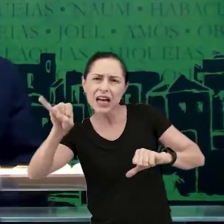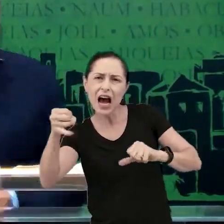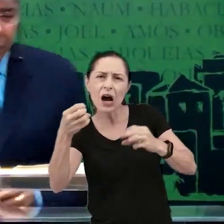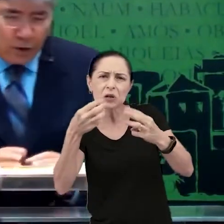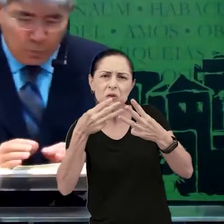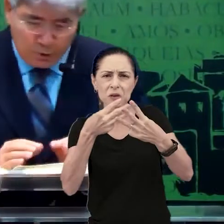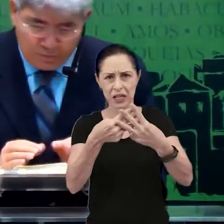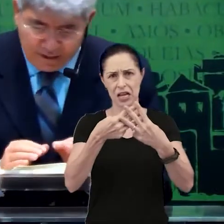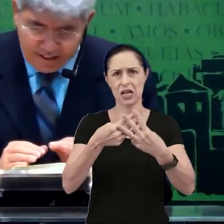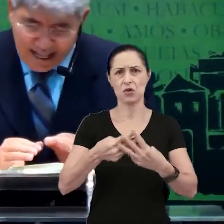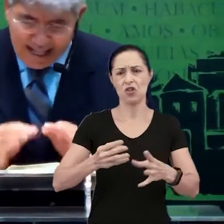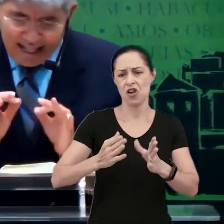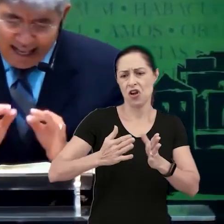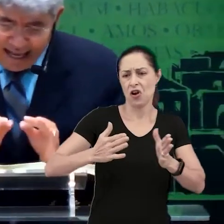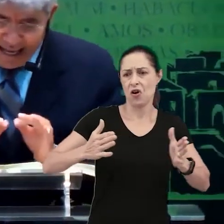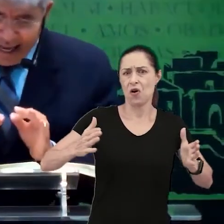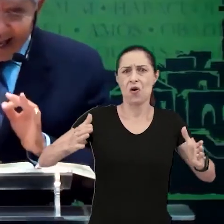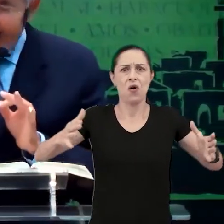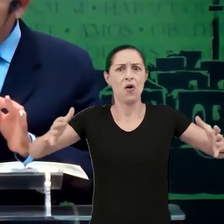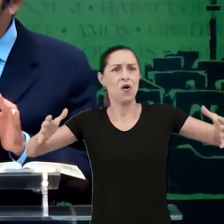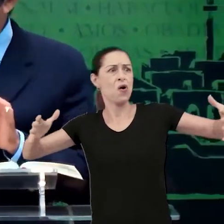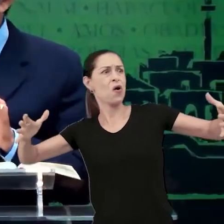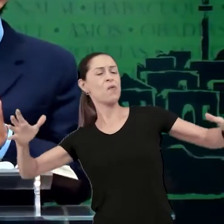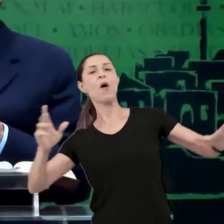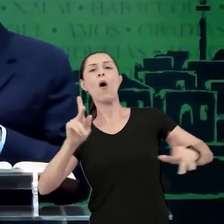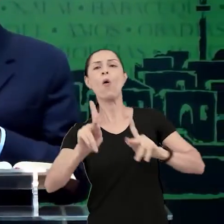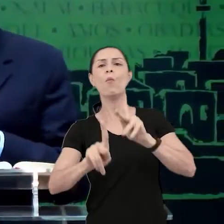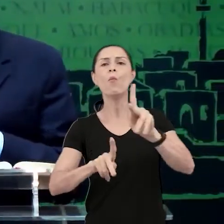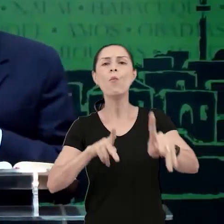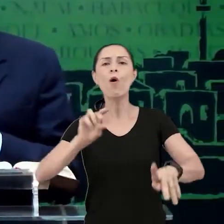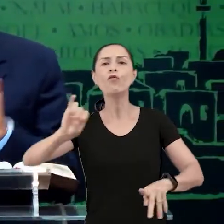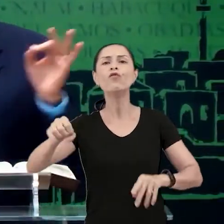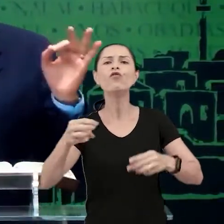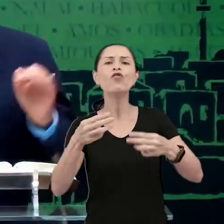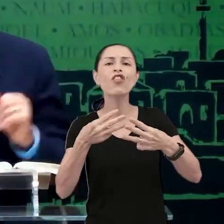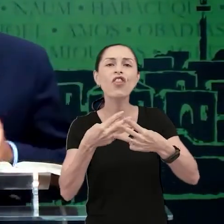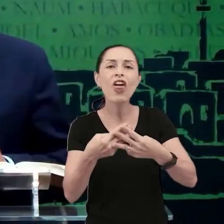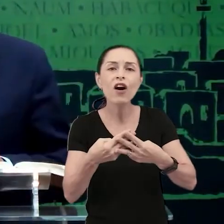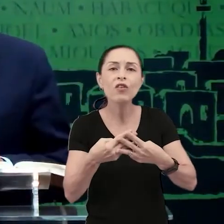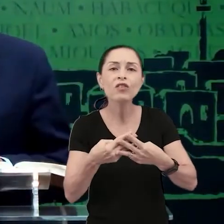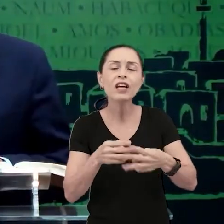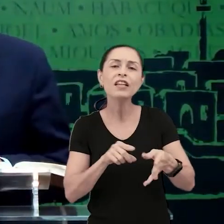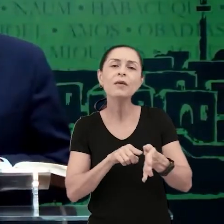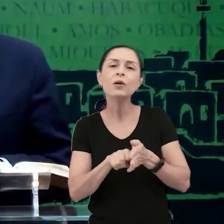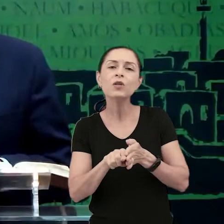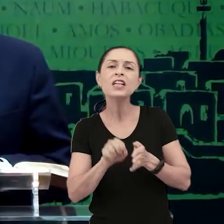Jerusalém, a pergunta do profeta é essa: quem é Deus semelhante a ti?